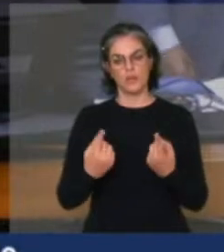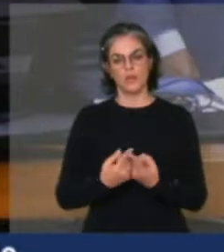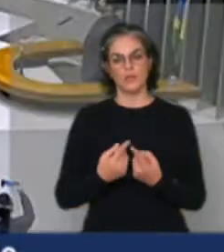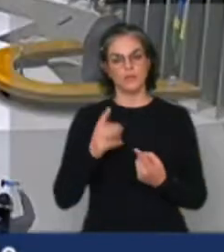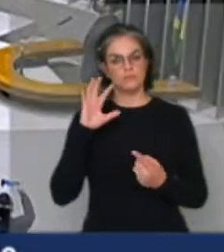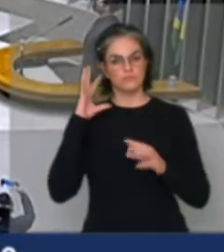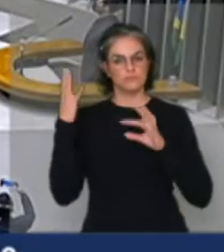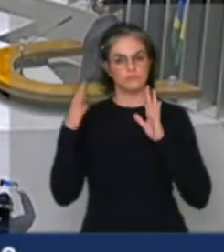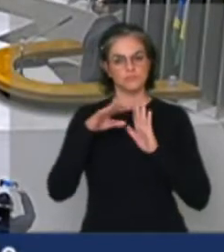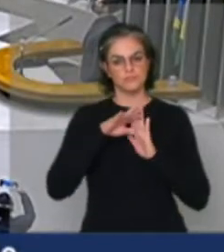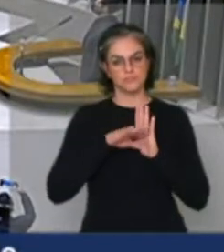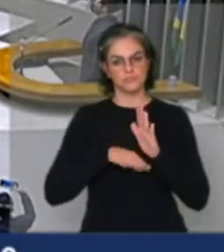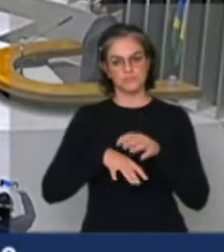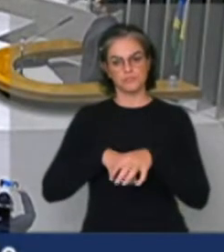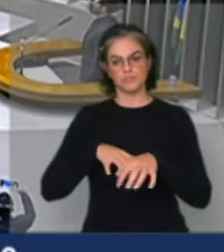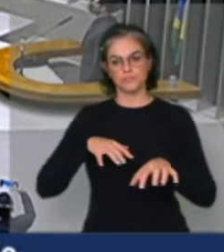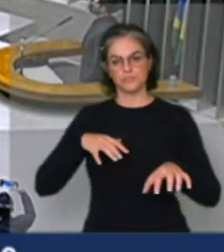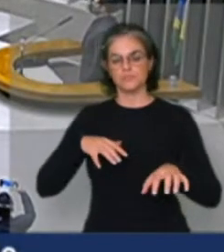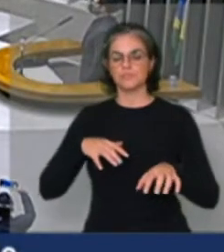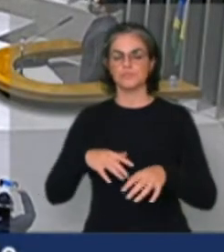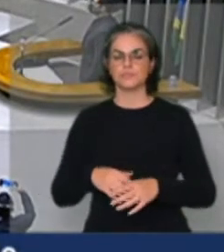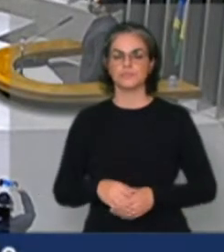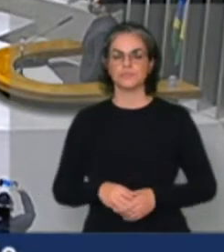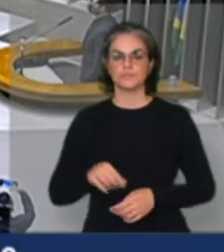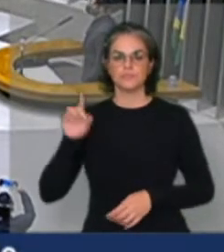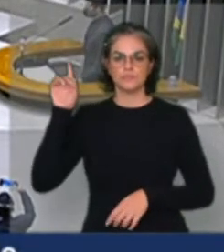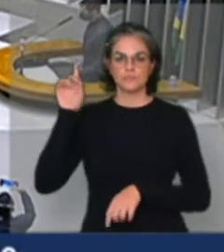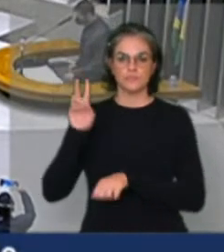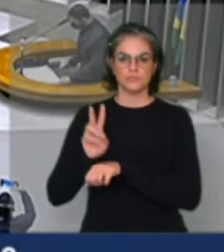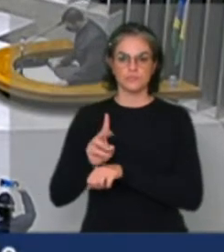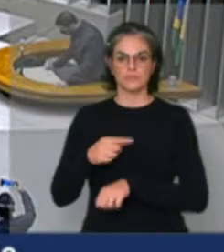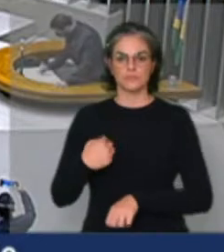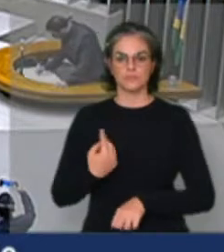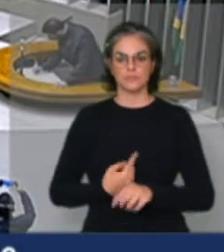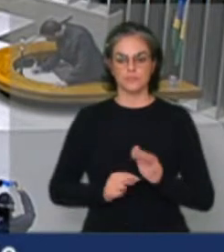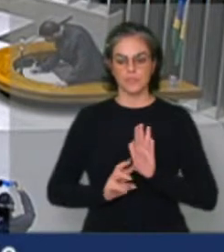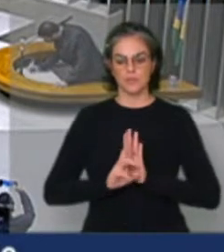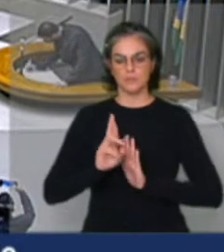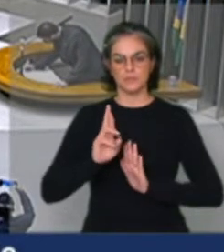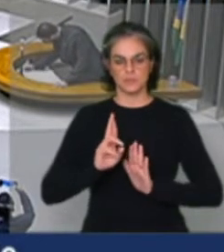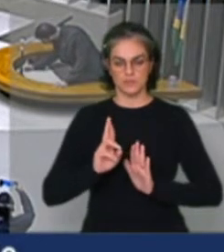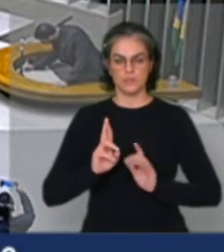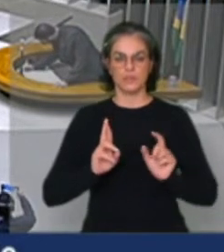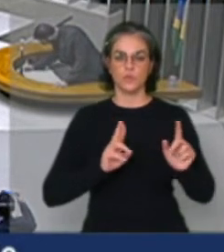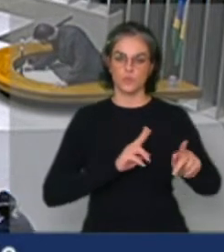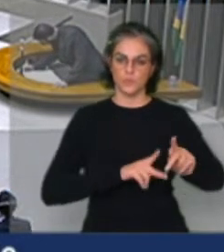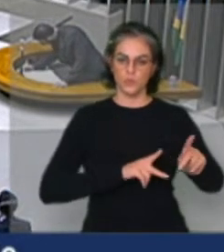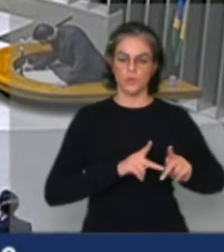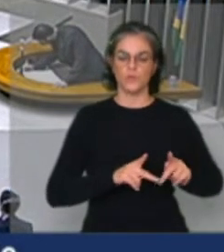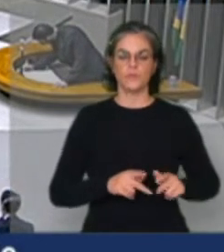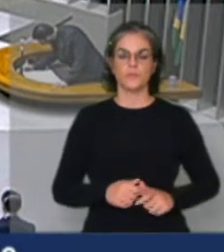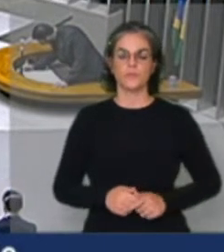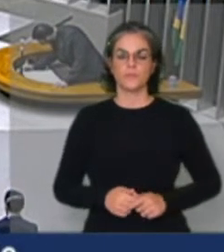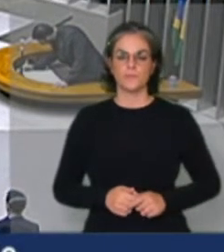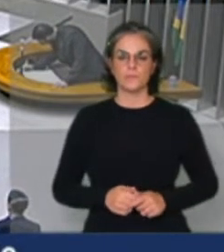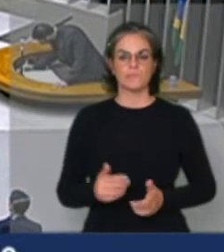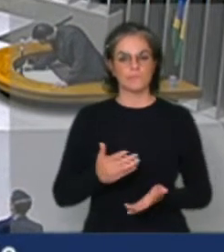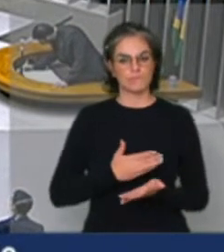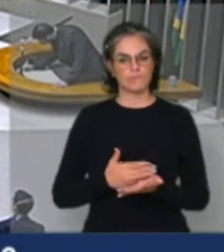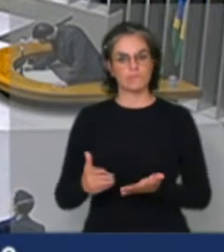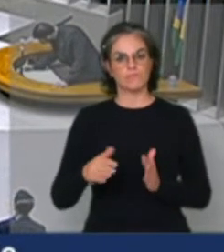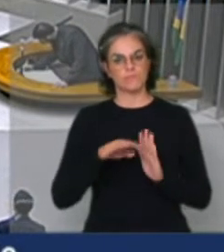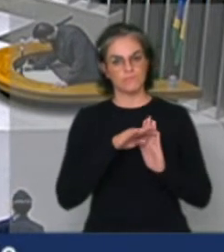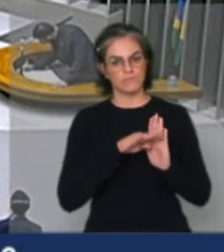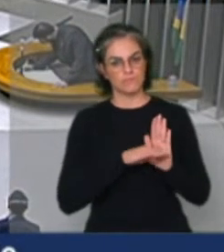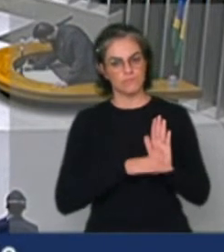proteção de Deus, em nome do povo brasileiro, iniciamos os nossos trabalhos. Fica dispensada a leitura da ata da sessão anterior. Passa-se